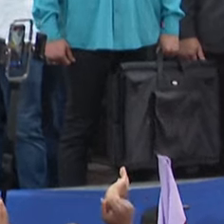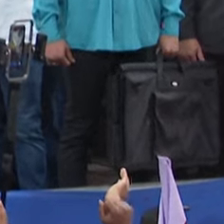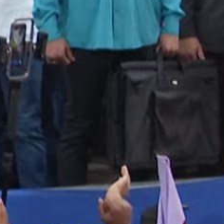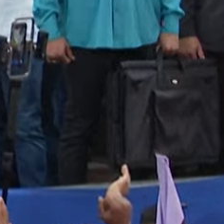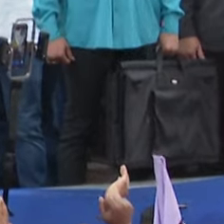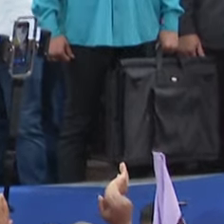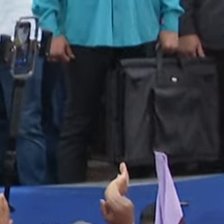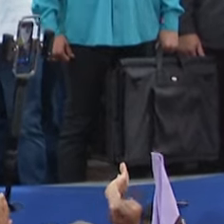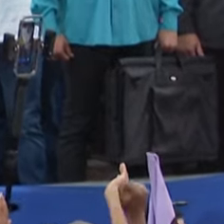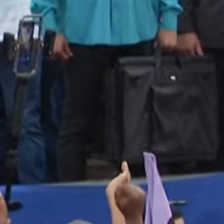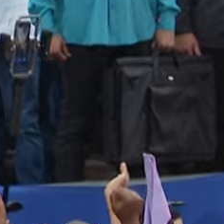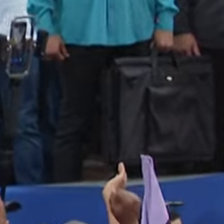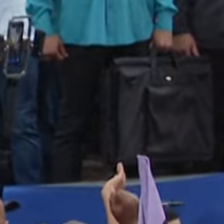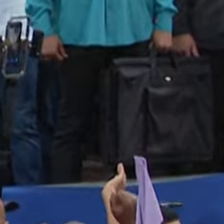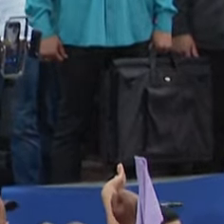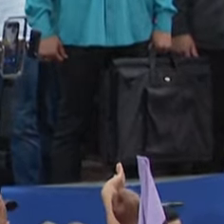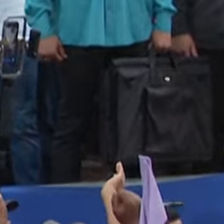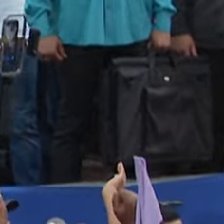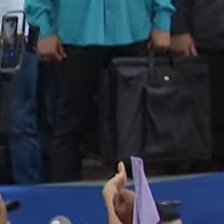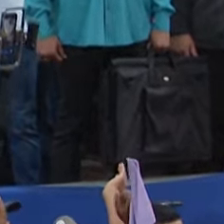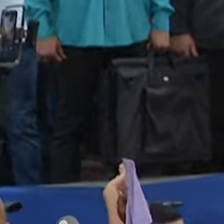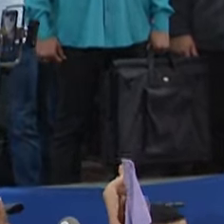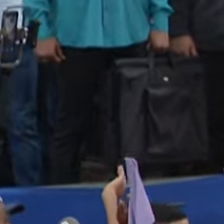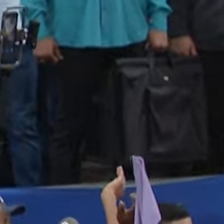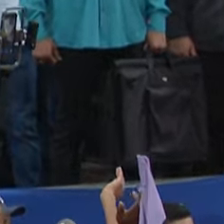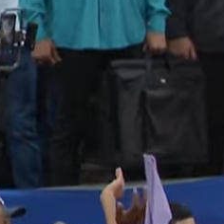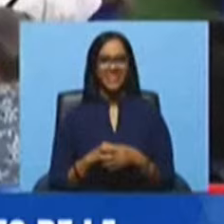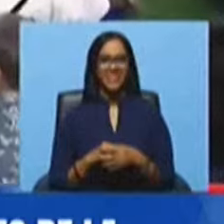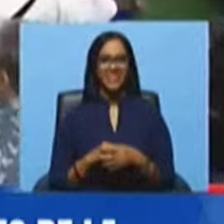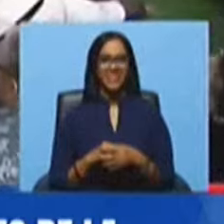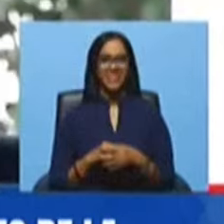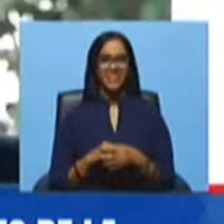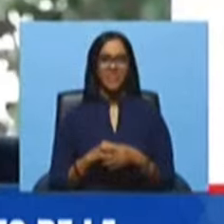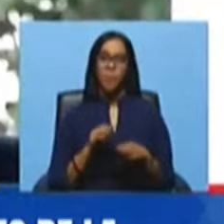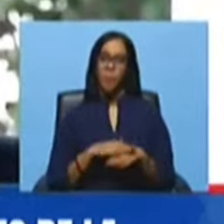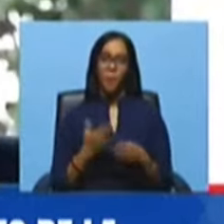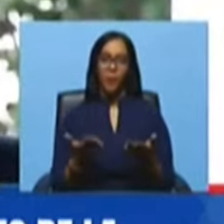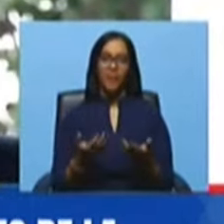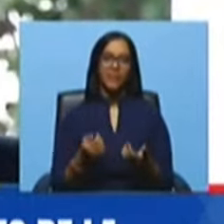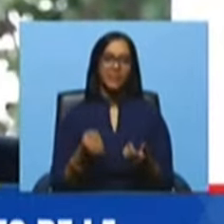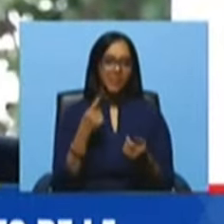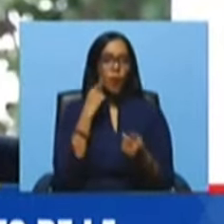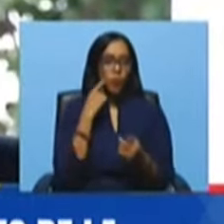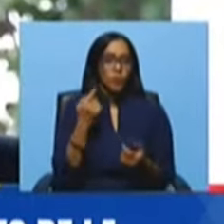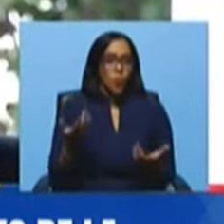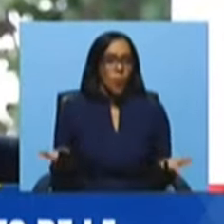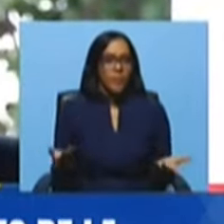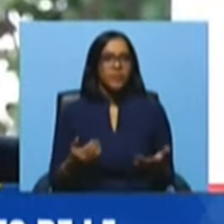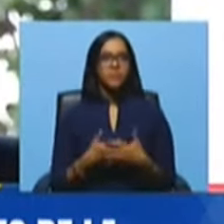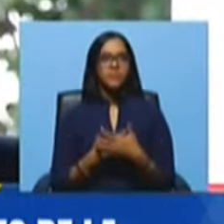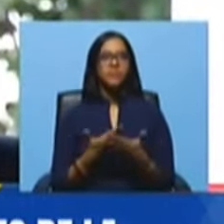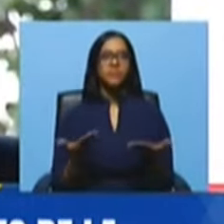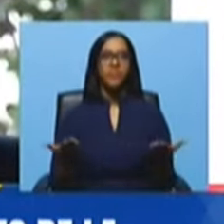alertas vermelhos contra o presidente da Venezuela. Além de Maduro, a decisão ordena a prisão de 30 funcionários e colaboradores do